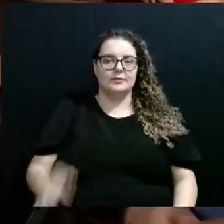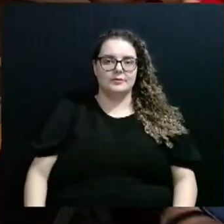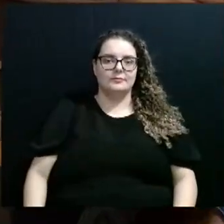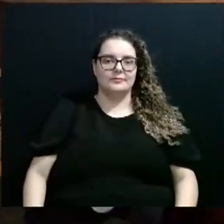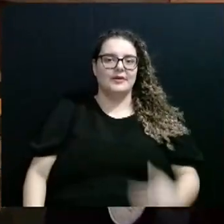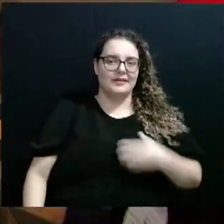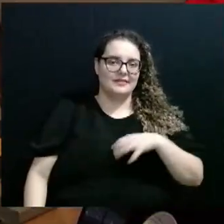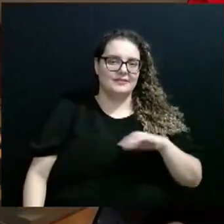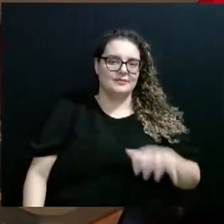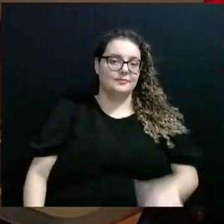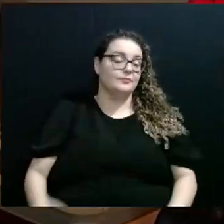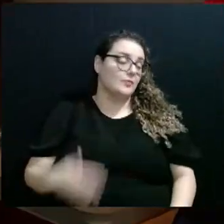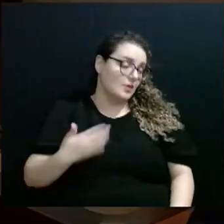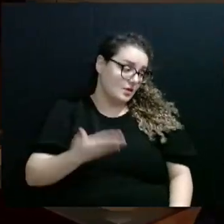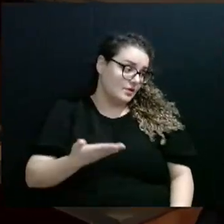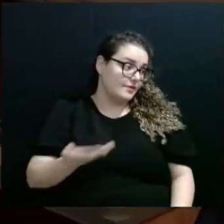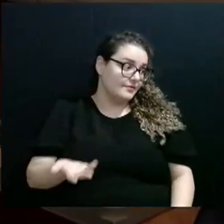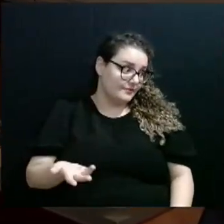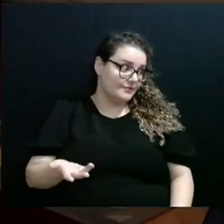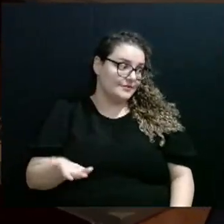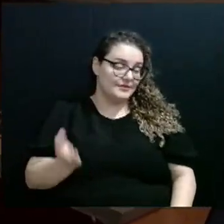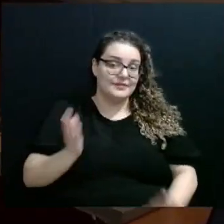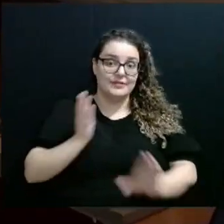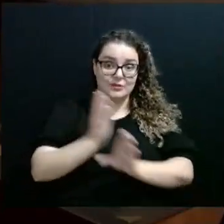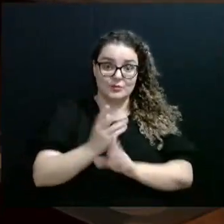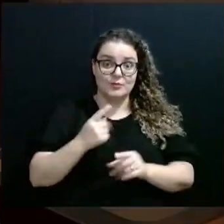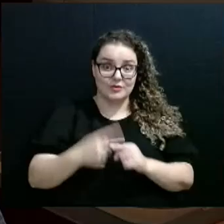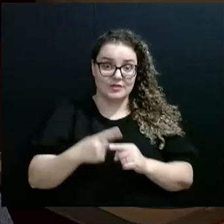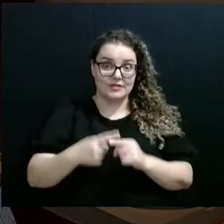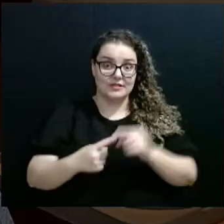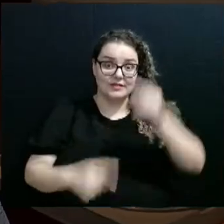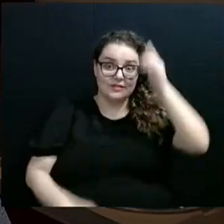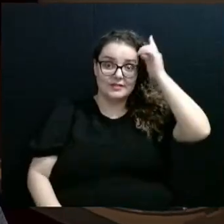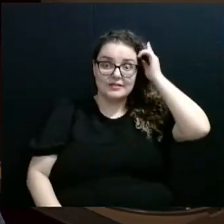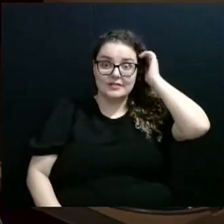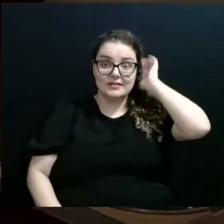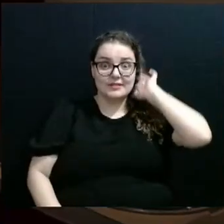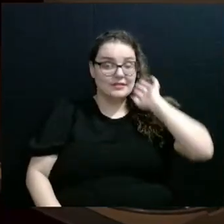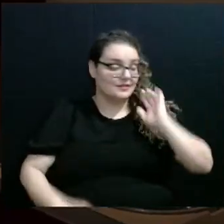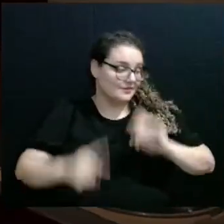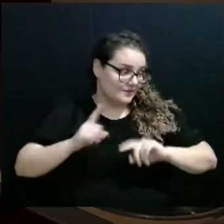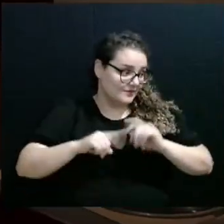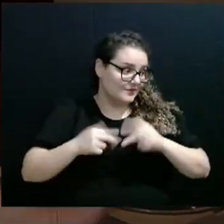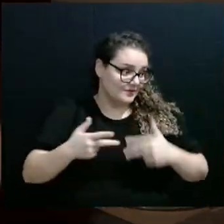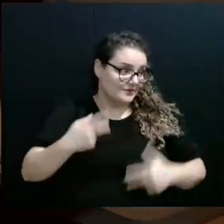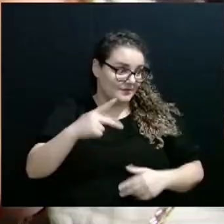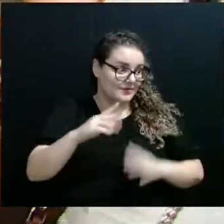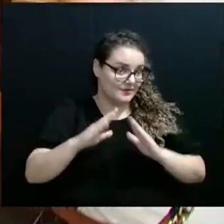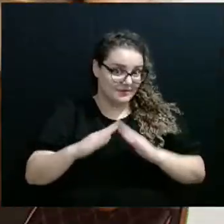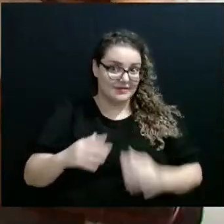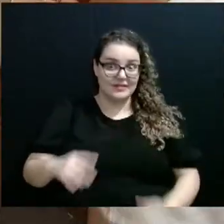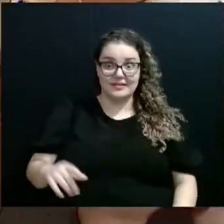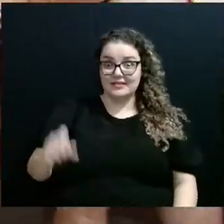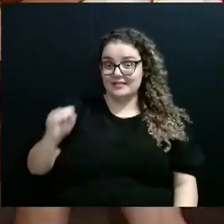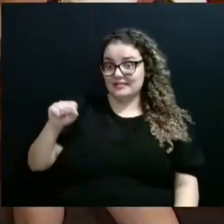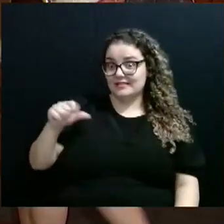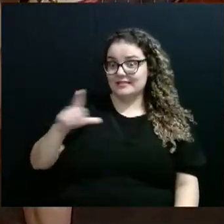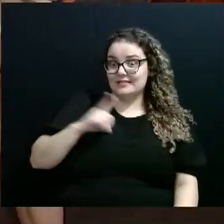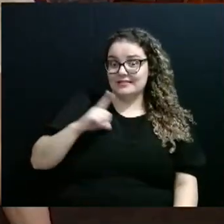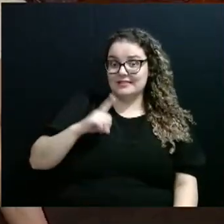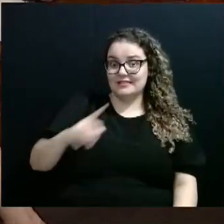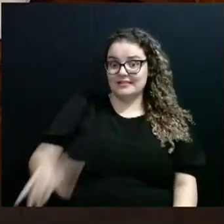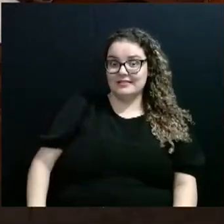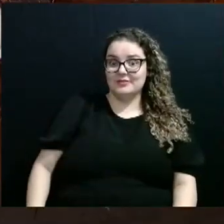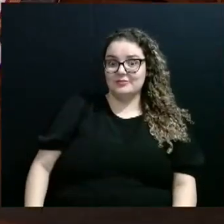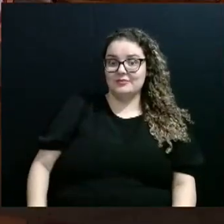você até se identificou porque tem um aparelho, né, que você tem na sua casa? Sim, a gente tem uma vitrola daquela ali